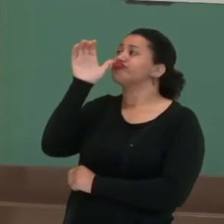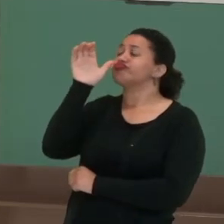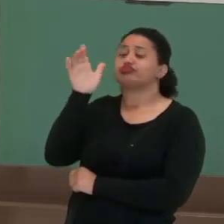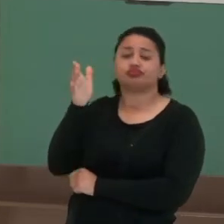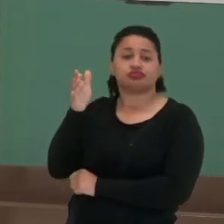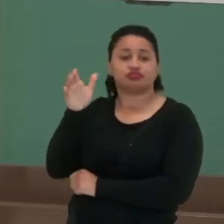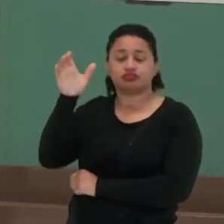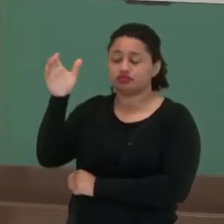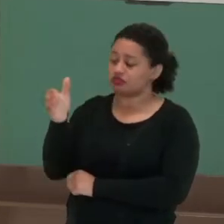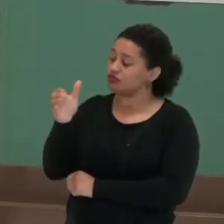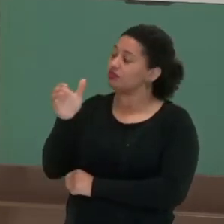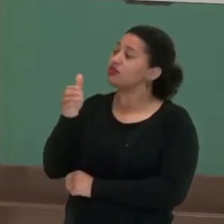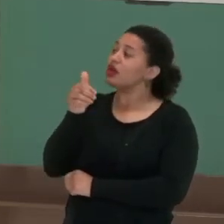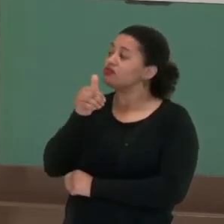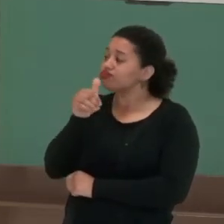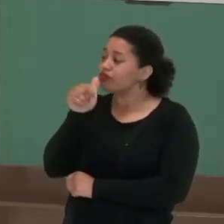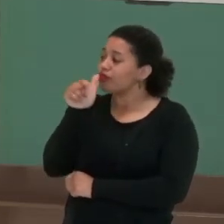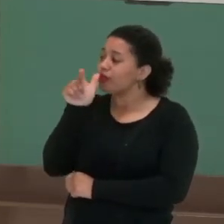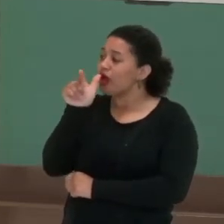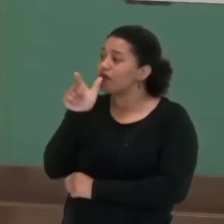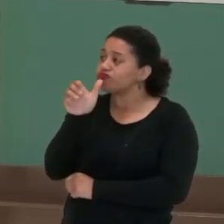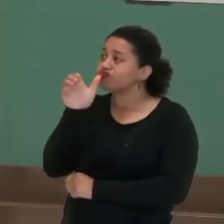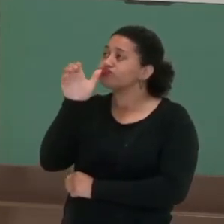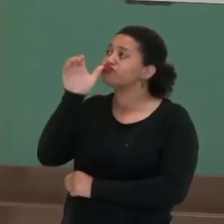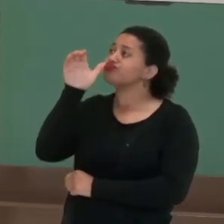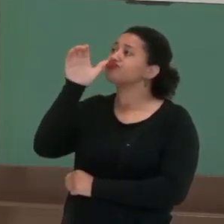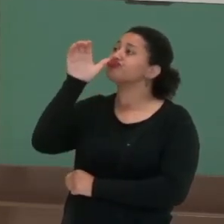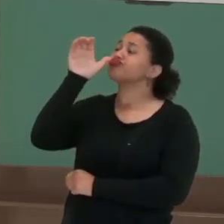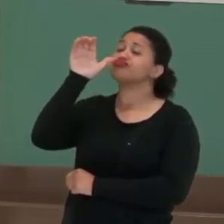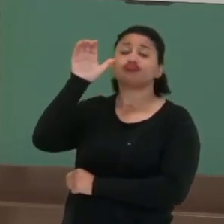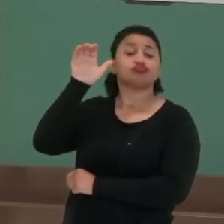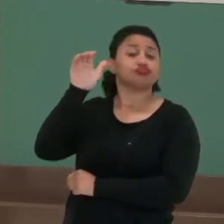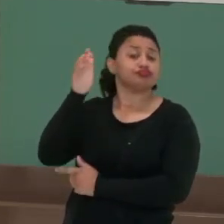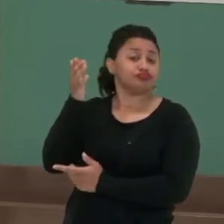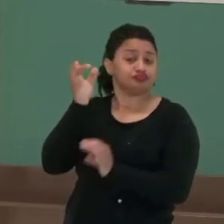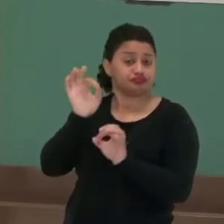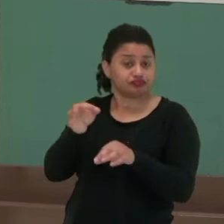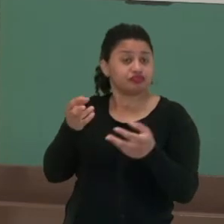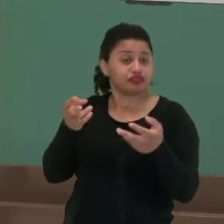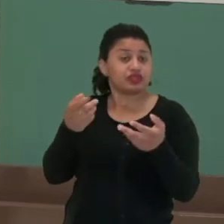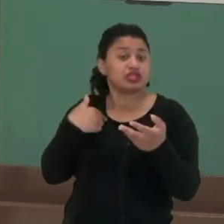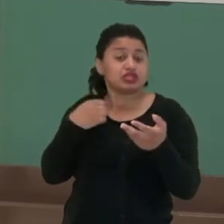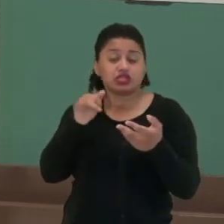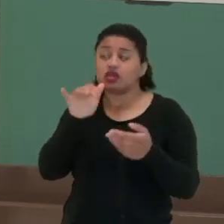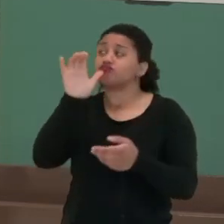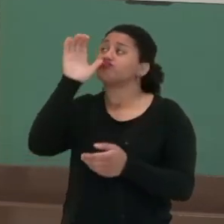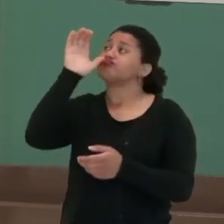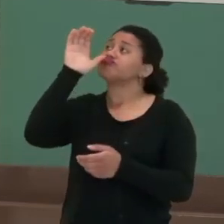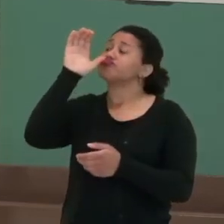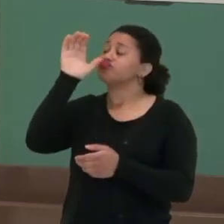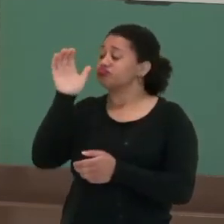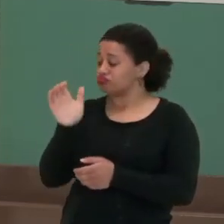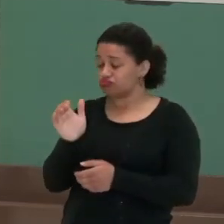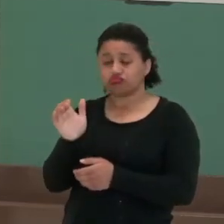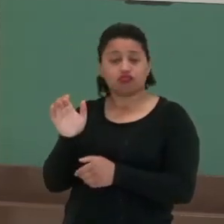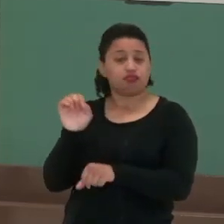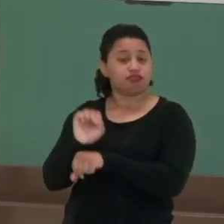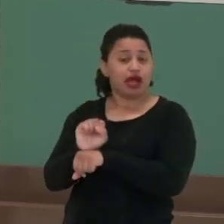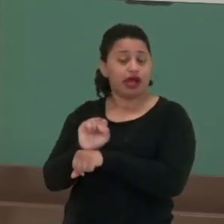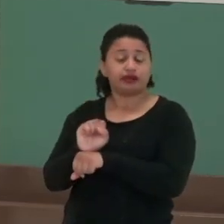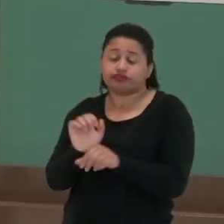garrafa na mão e ela leva essa garrafa até a boca. Se ela quiser, ela para e volta para a